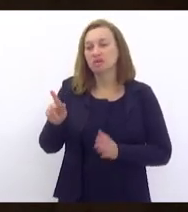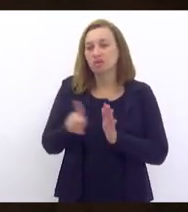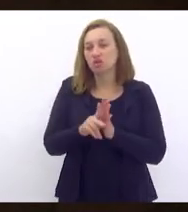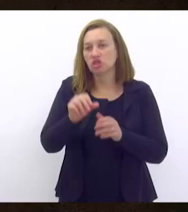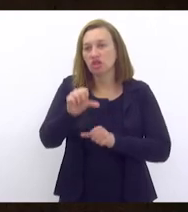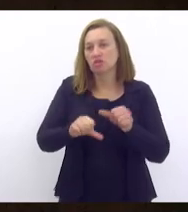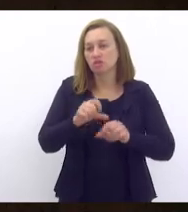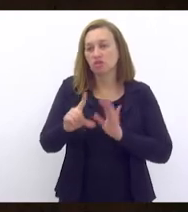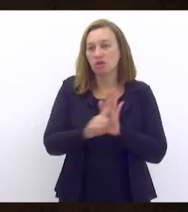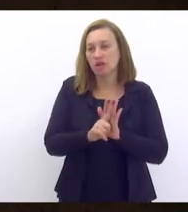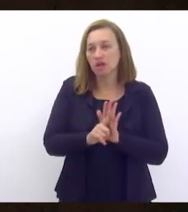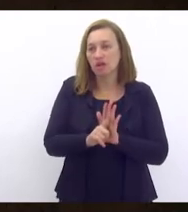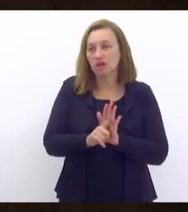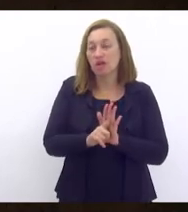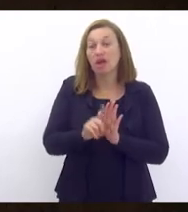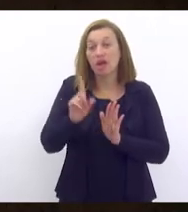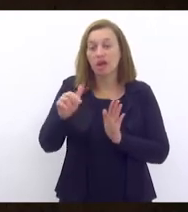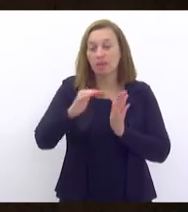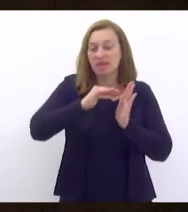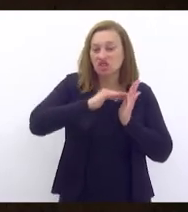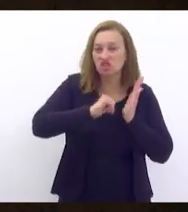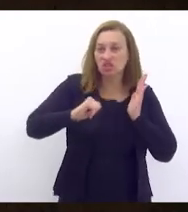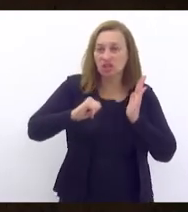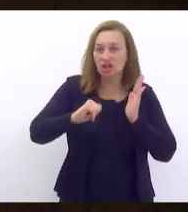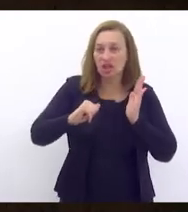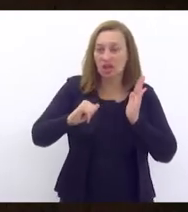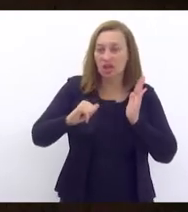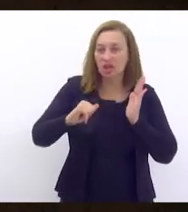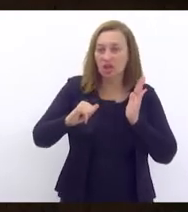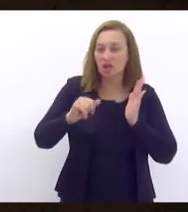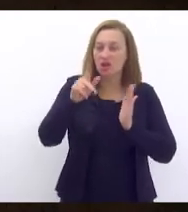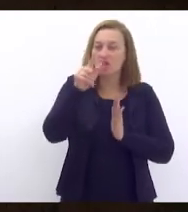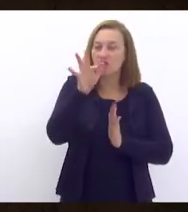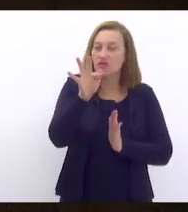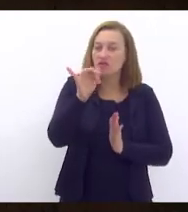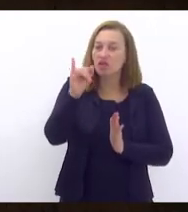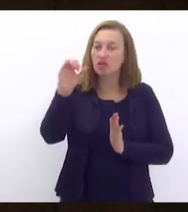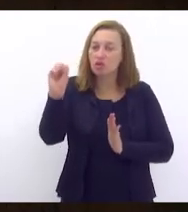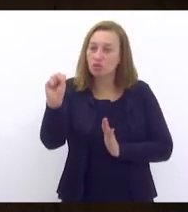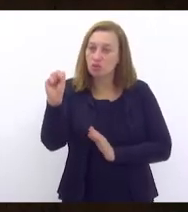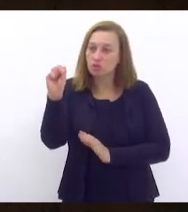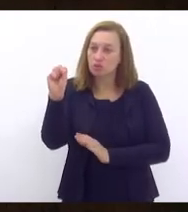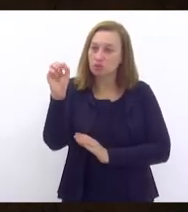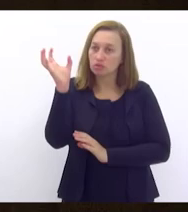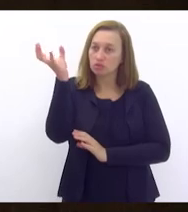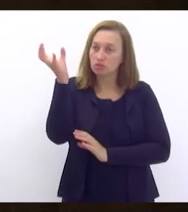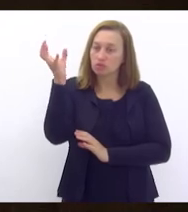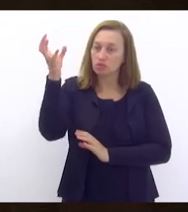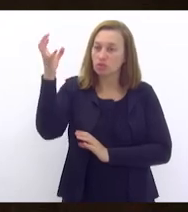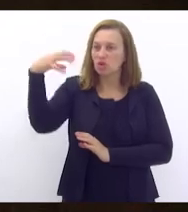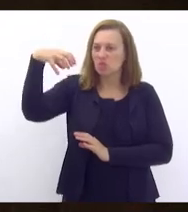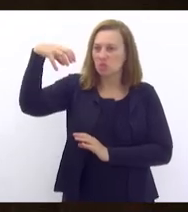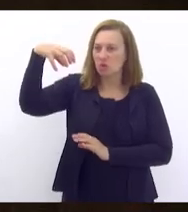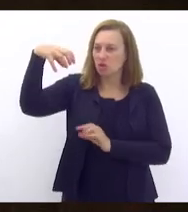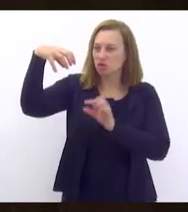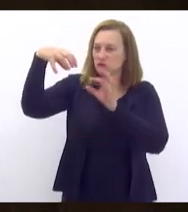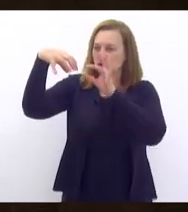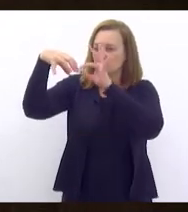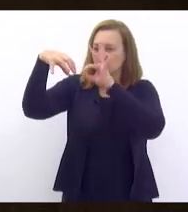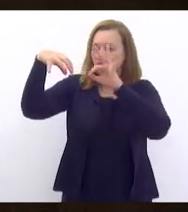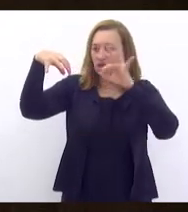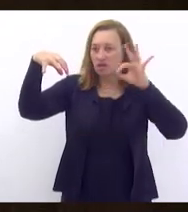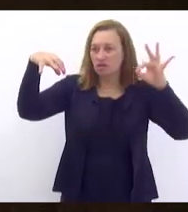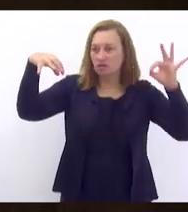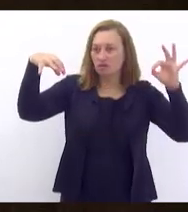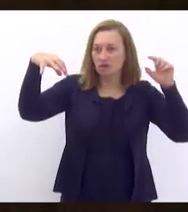para a retirada dos fios. Mas dava um prazo de 3 anos, se não me engano, ou